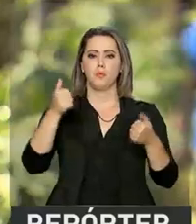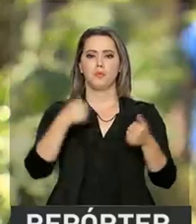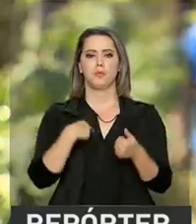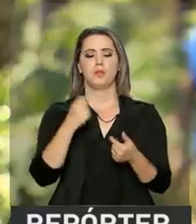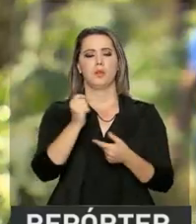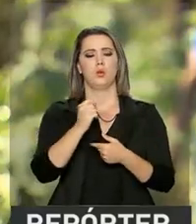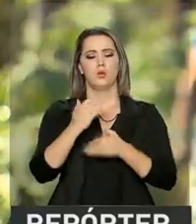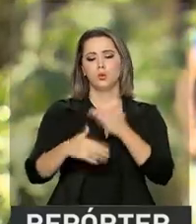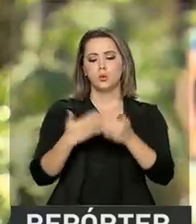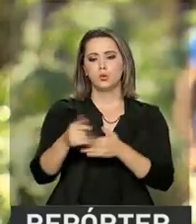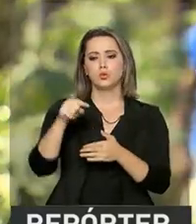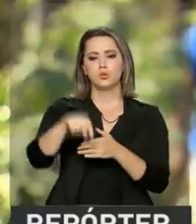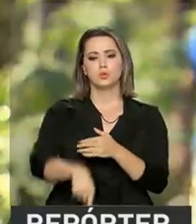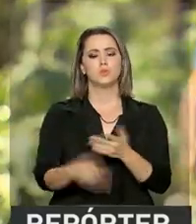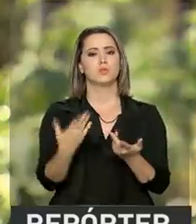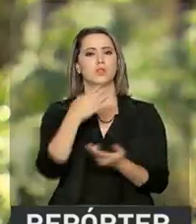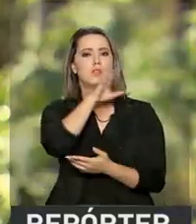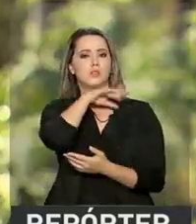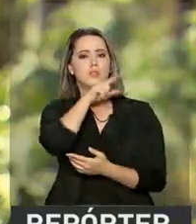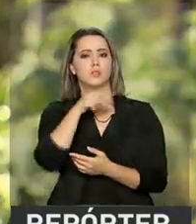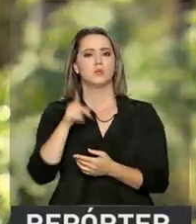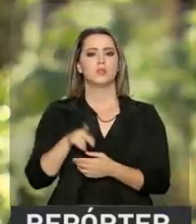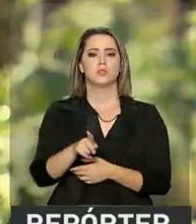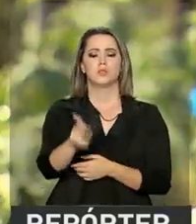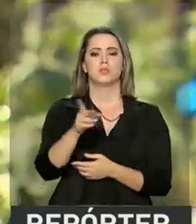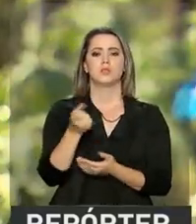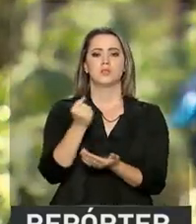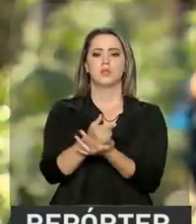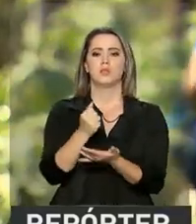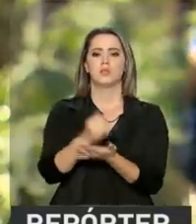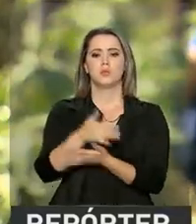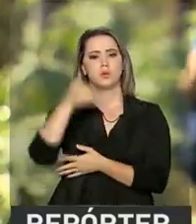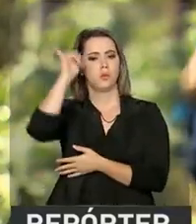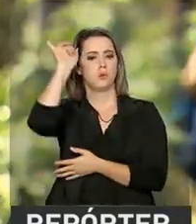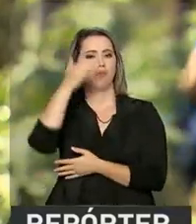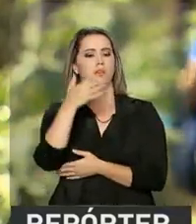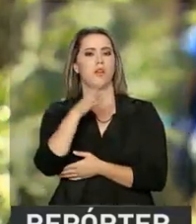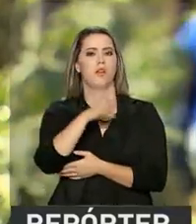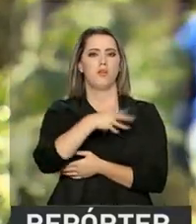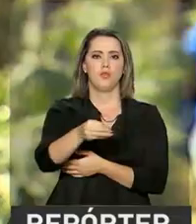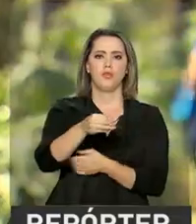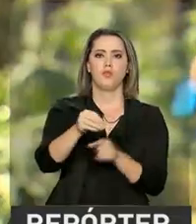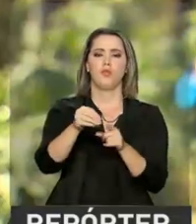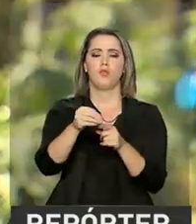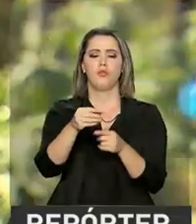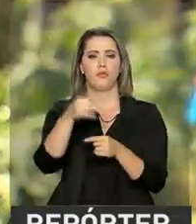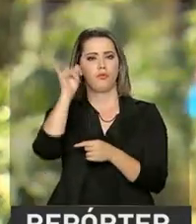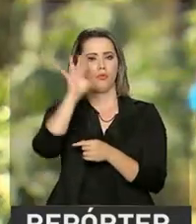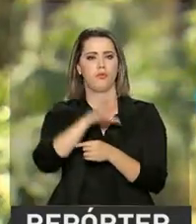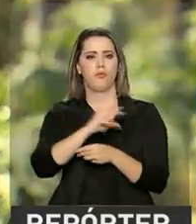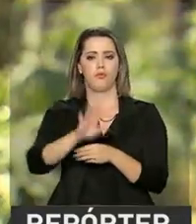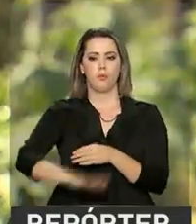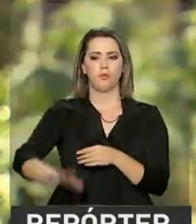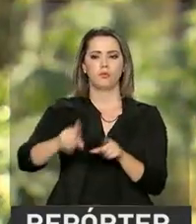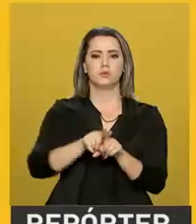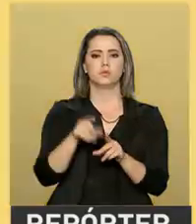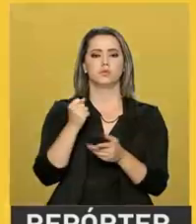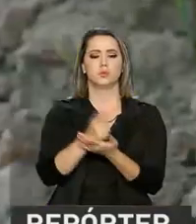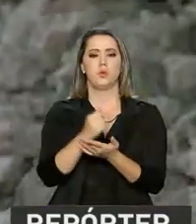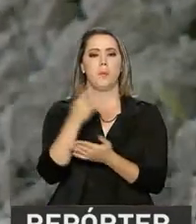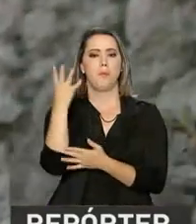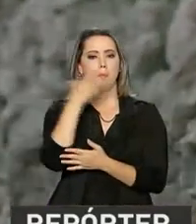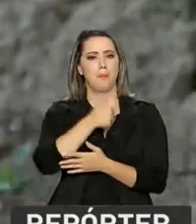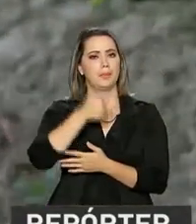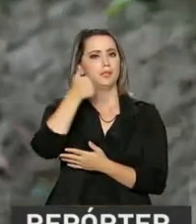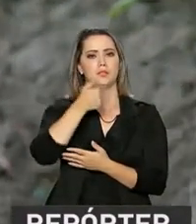chácara é em animais a gente sempre compra uma vaquinha ou um bezerro a mais Entendeu as coisas que a gente precisa para dentro de casa é um programa sensacional E é